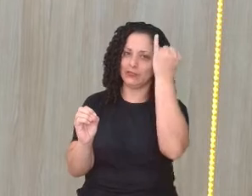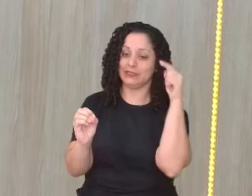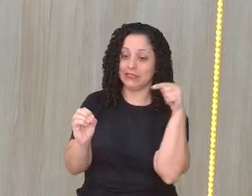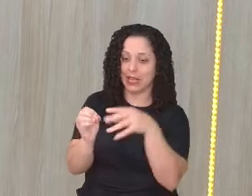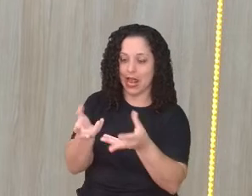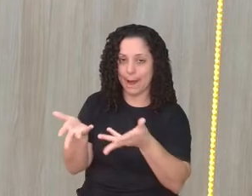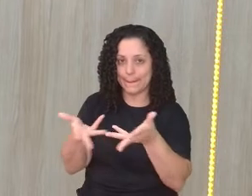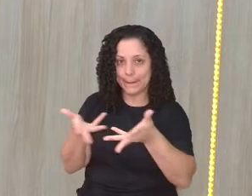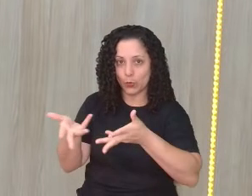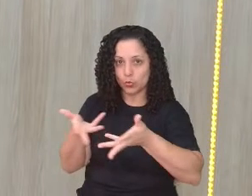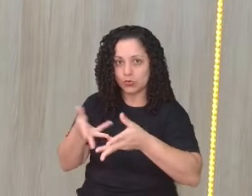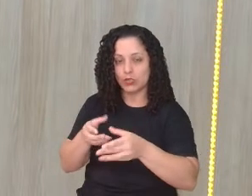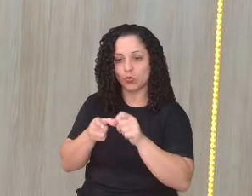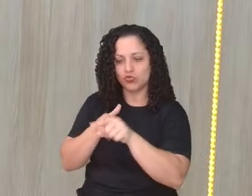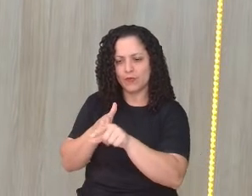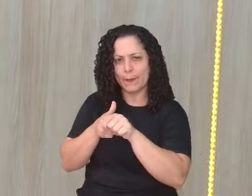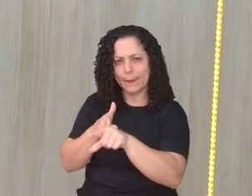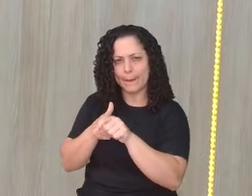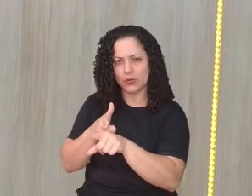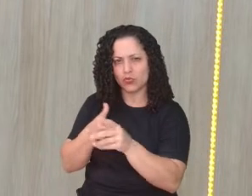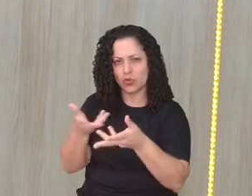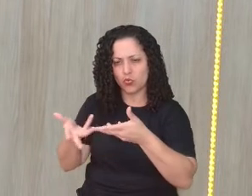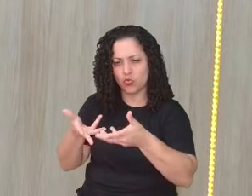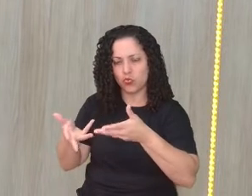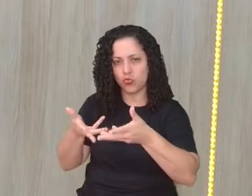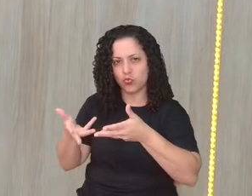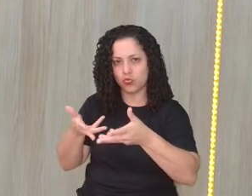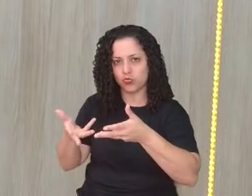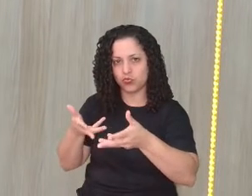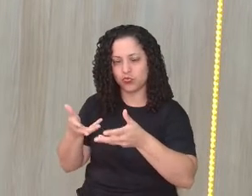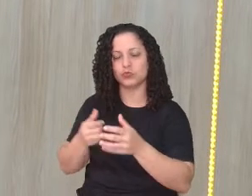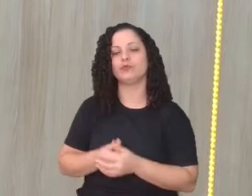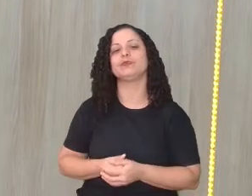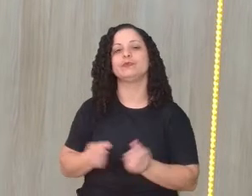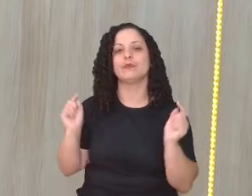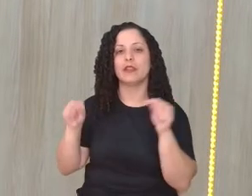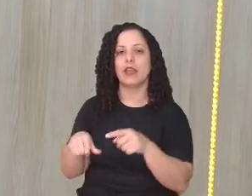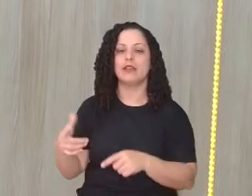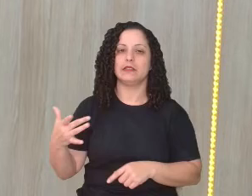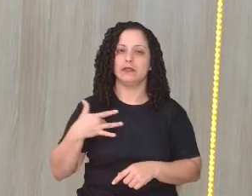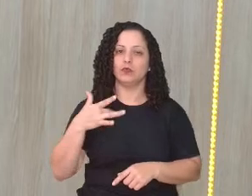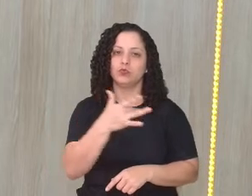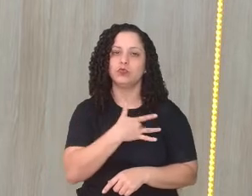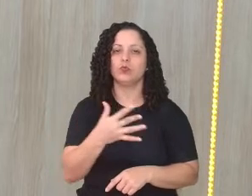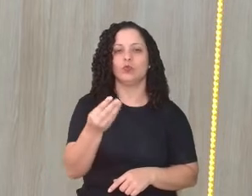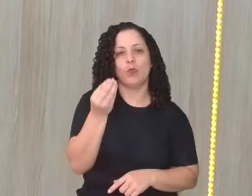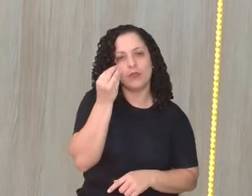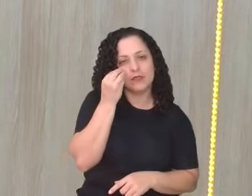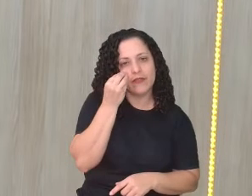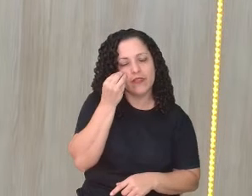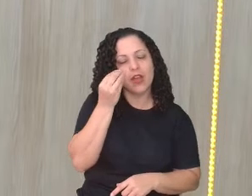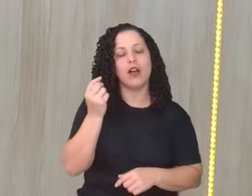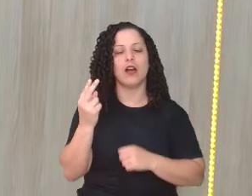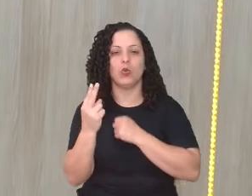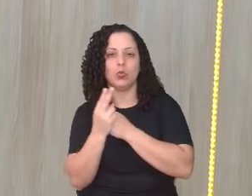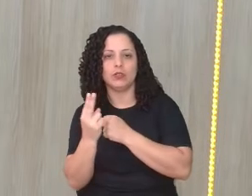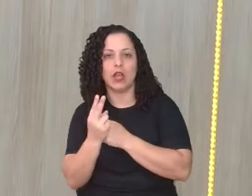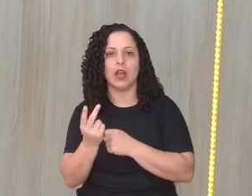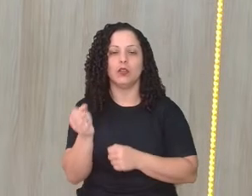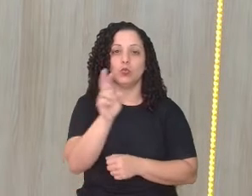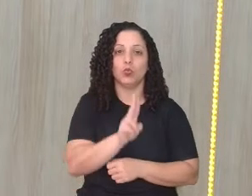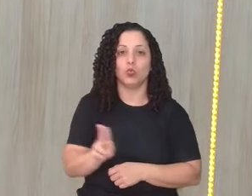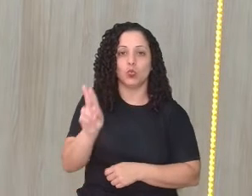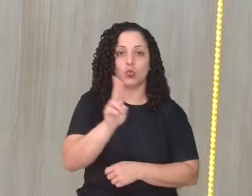sendo produzidos os espermatozoides. Então, é importante ter o cuidado, observar, não é? A questão de